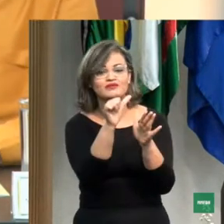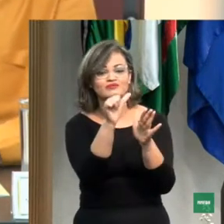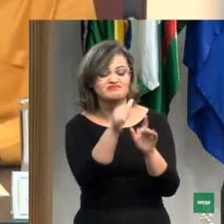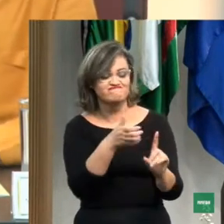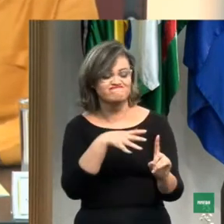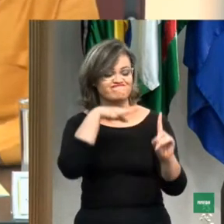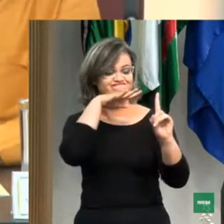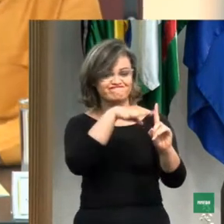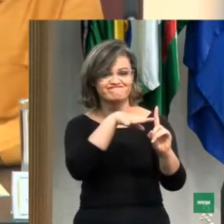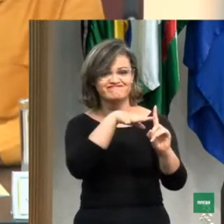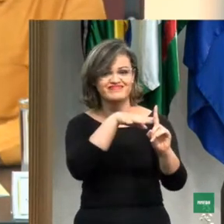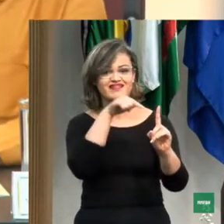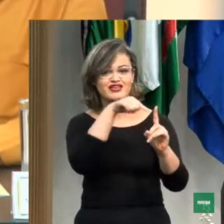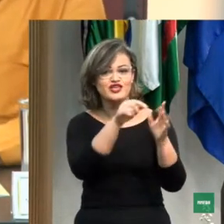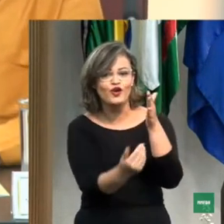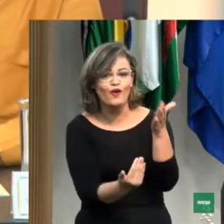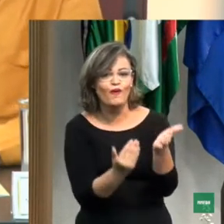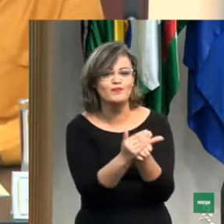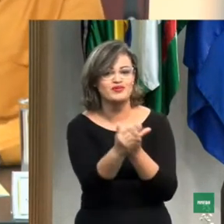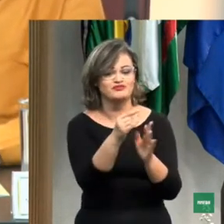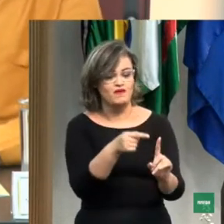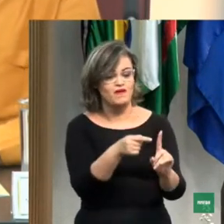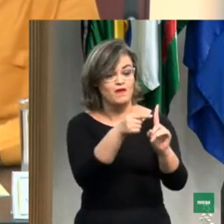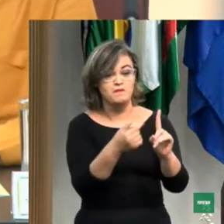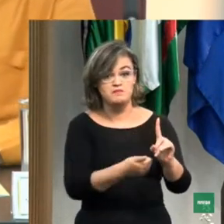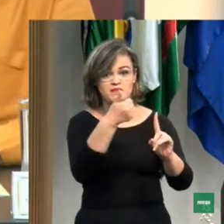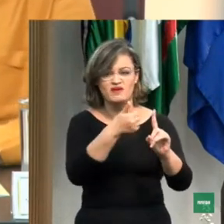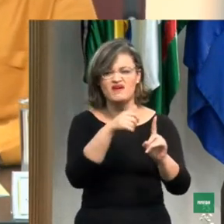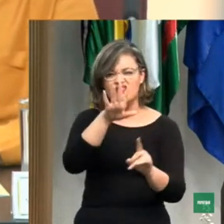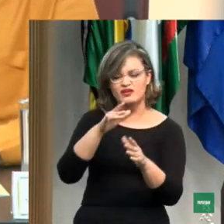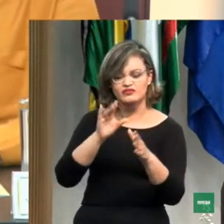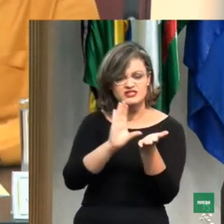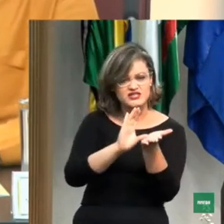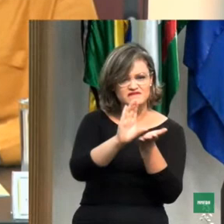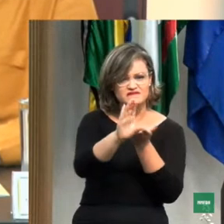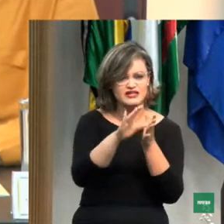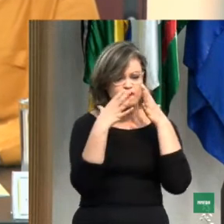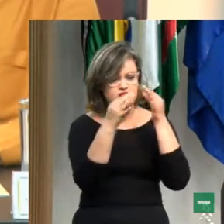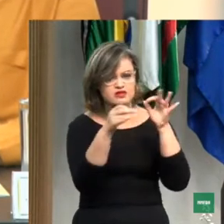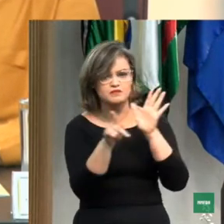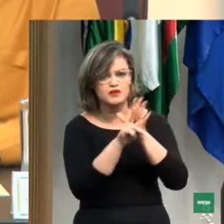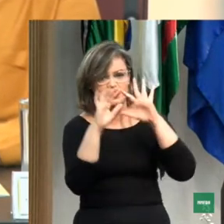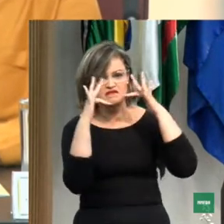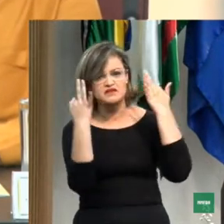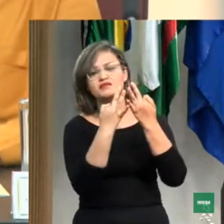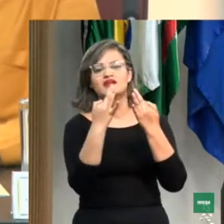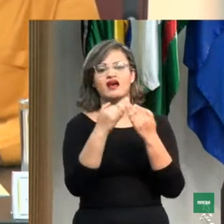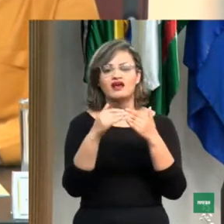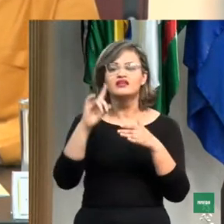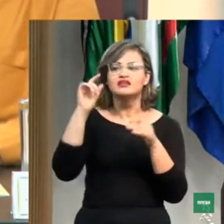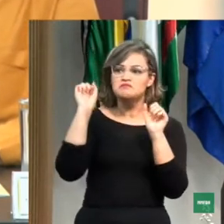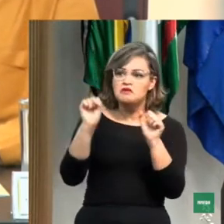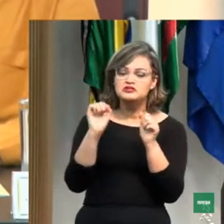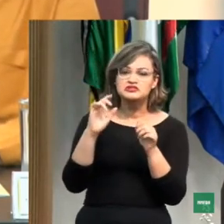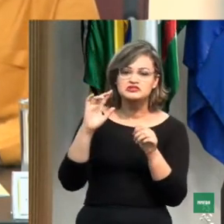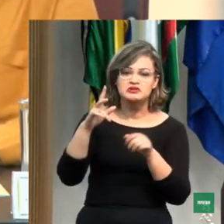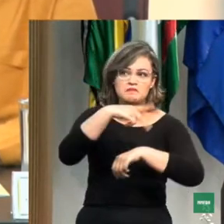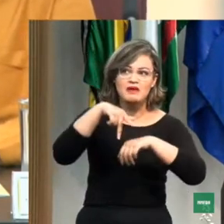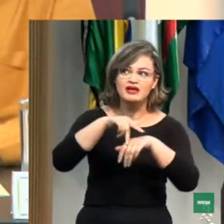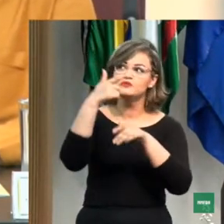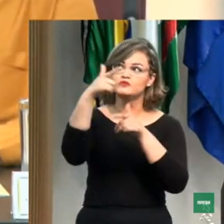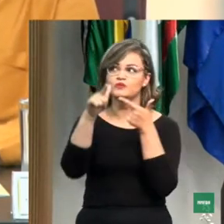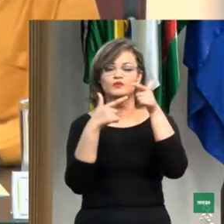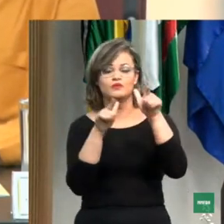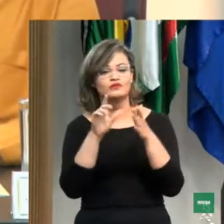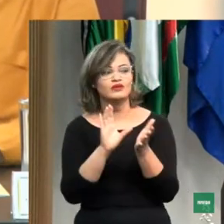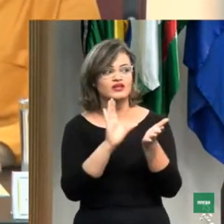sentido. E, quando nós investimos na família, como é provado em outros países que investiram intensamente em